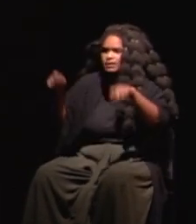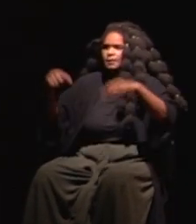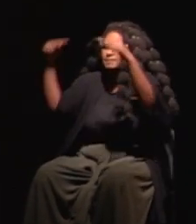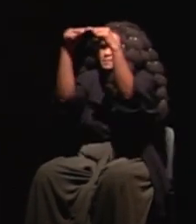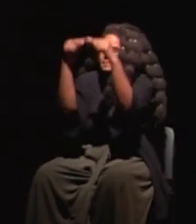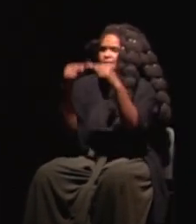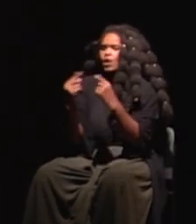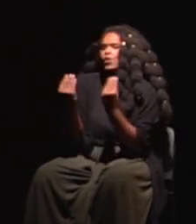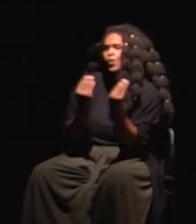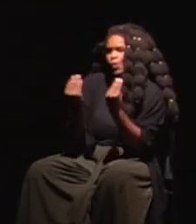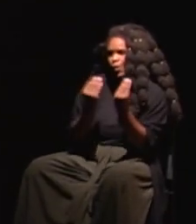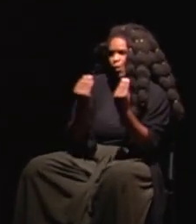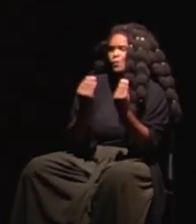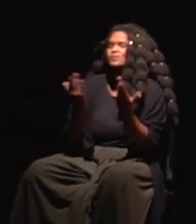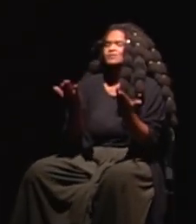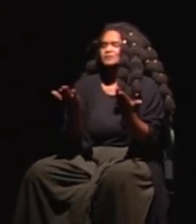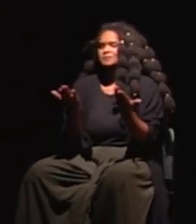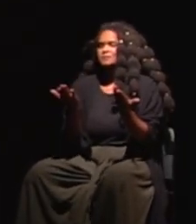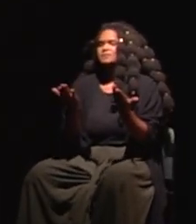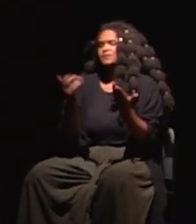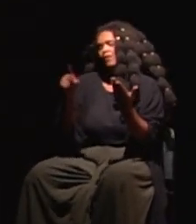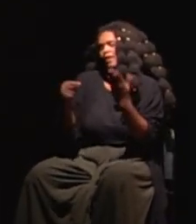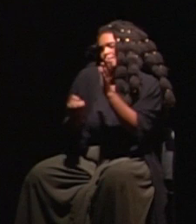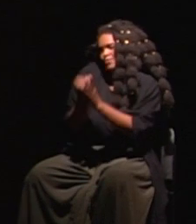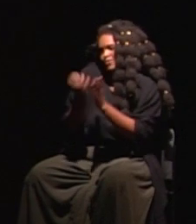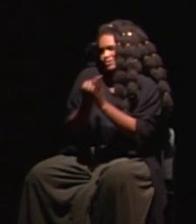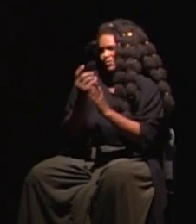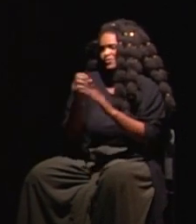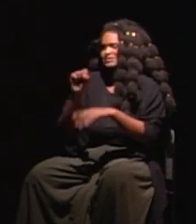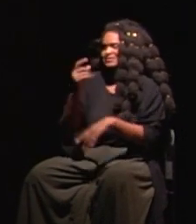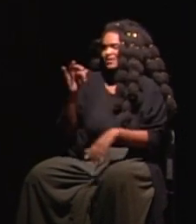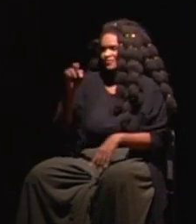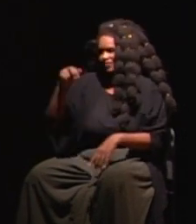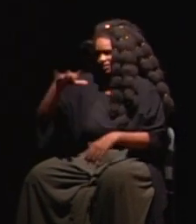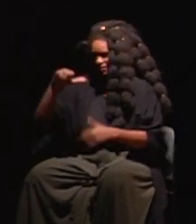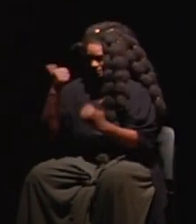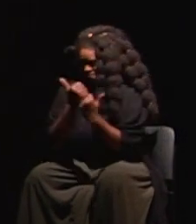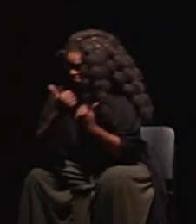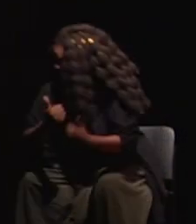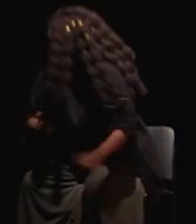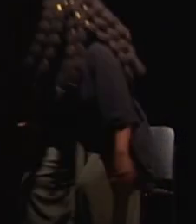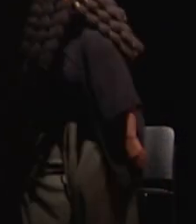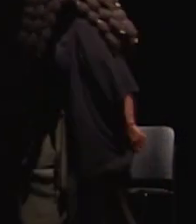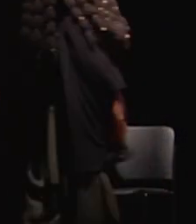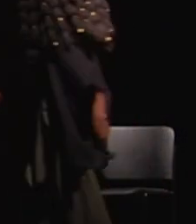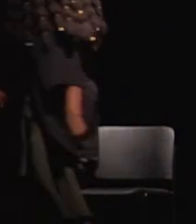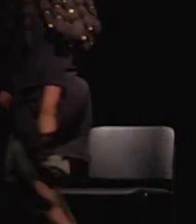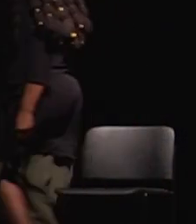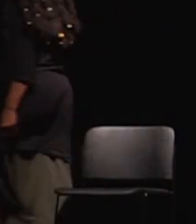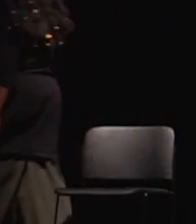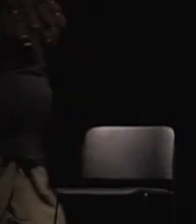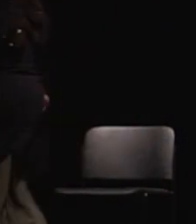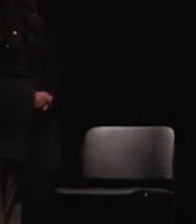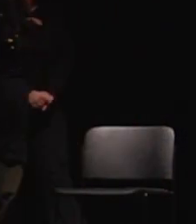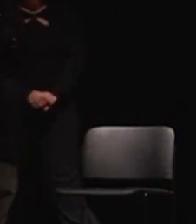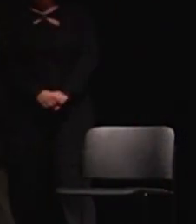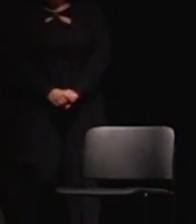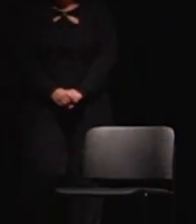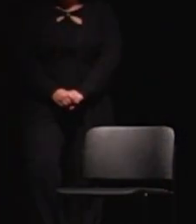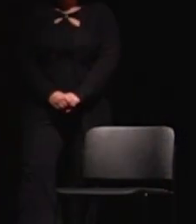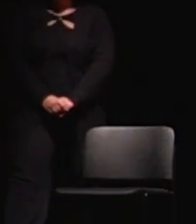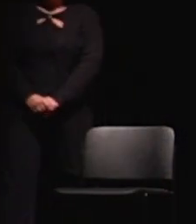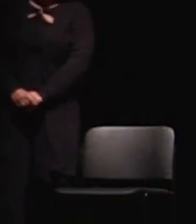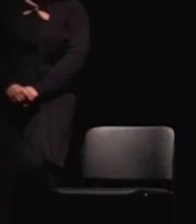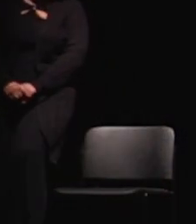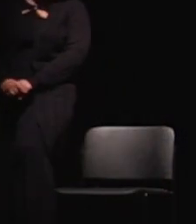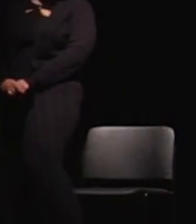né, essa produção, né, da Stefânia tão vasta. A gente não brigou, somos dois aquarianos,